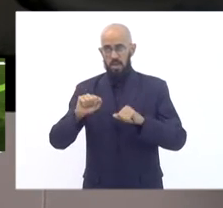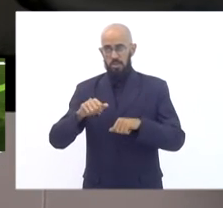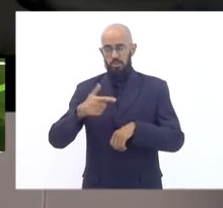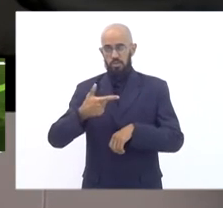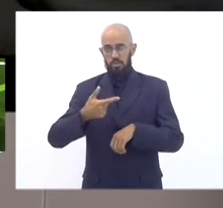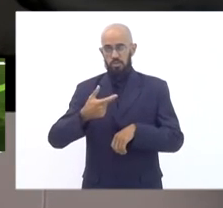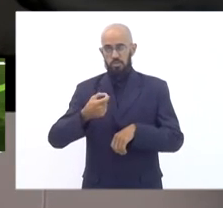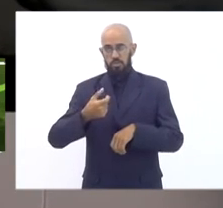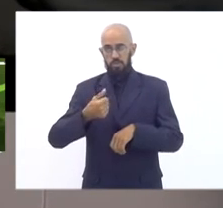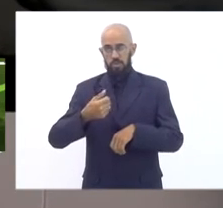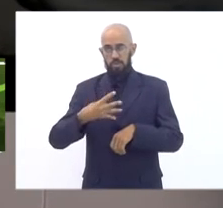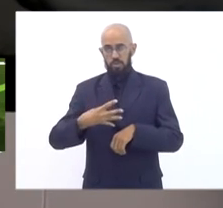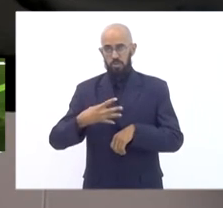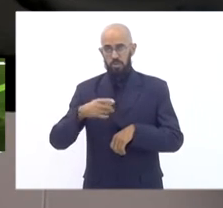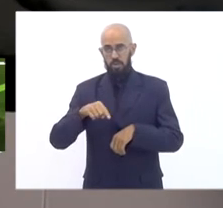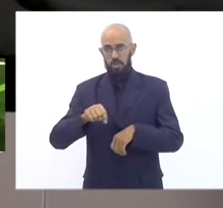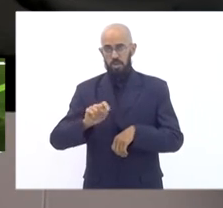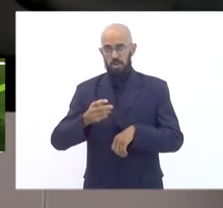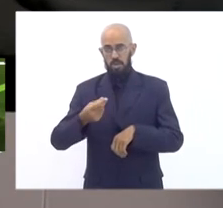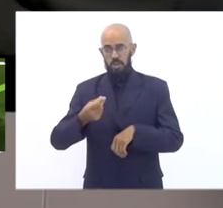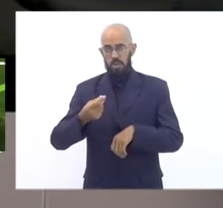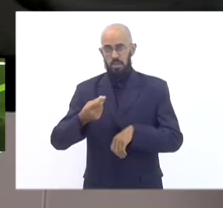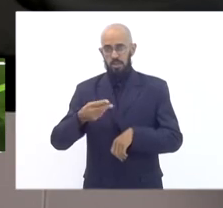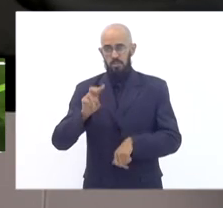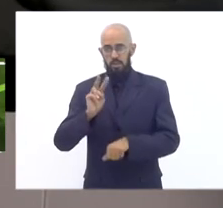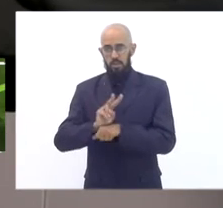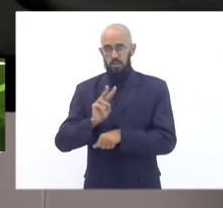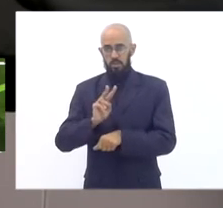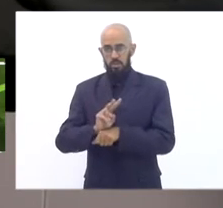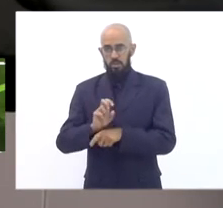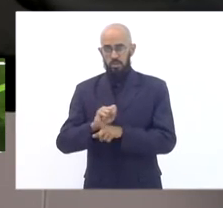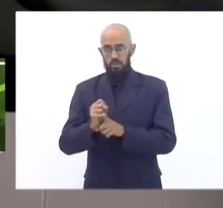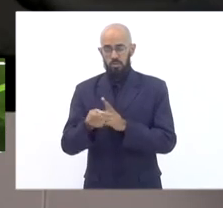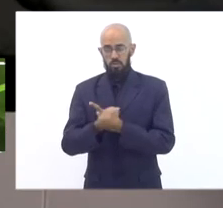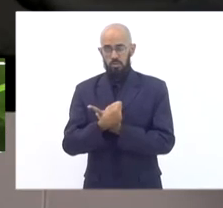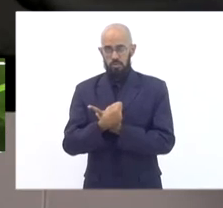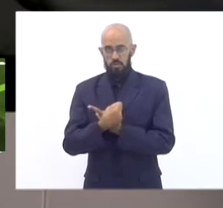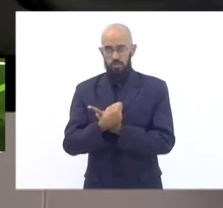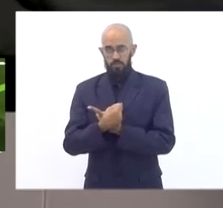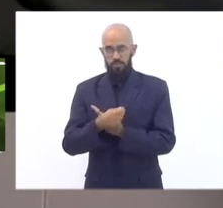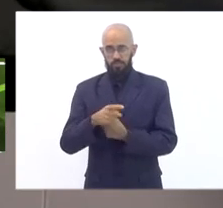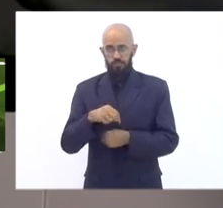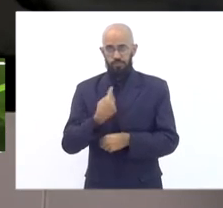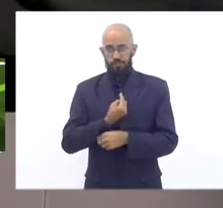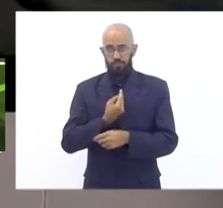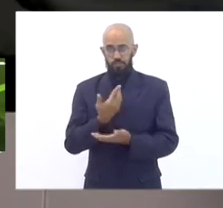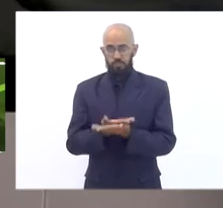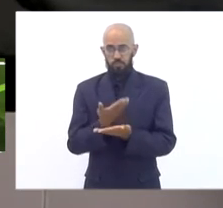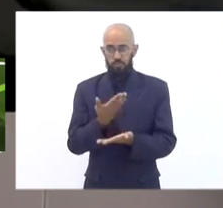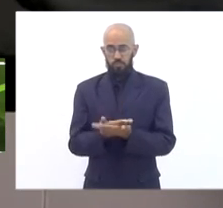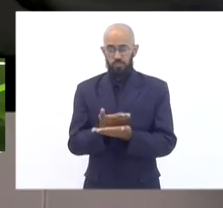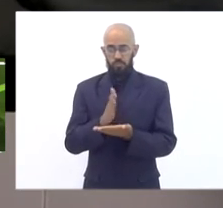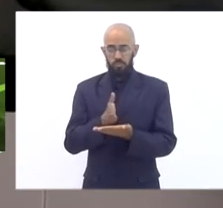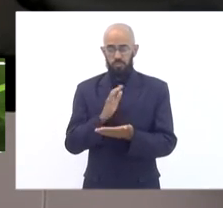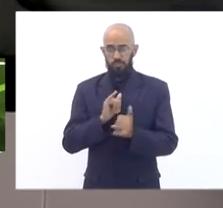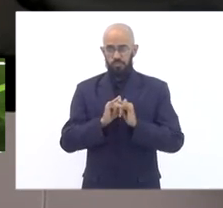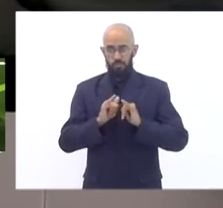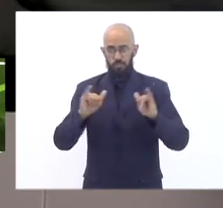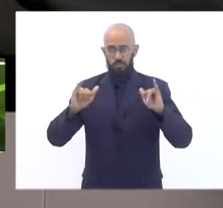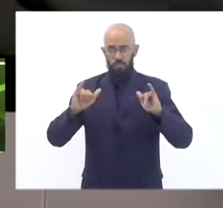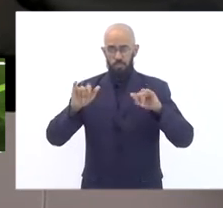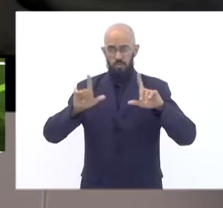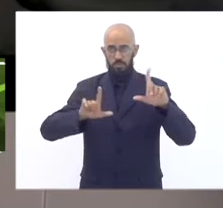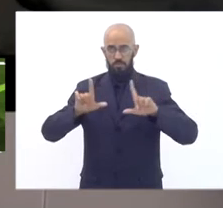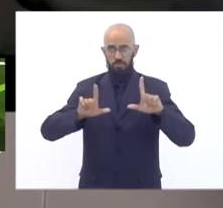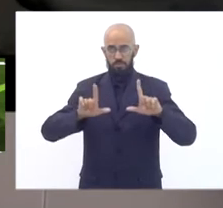social temporária que a gente estuda e, conforme já até foi divulgado pela imprensa, estamos